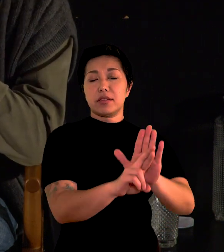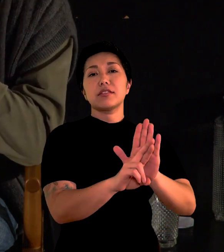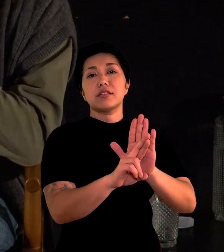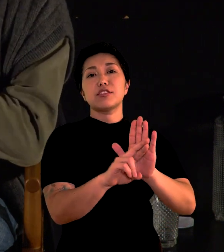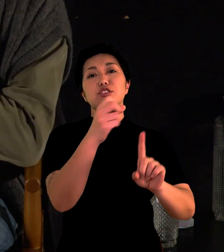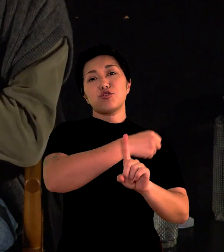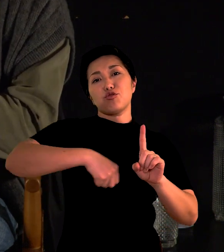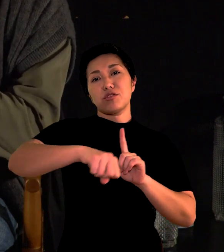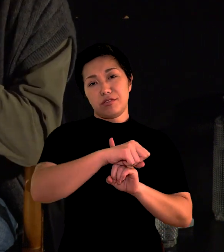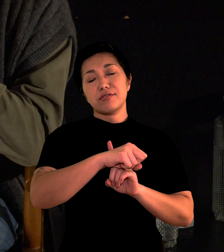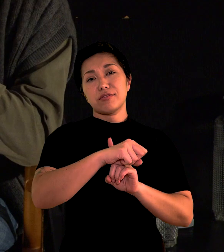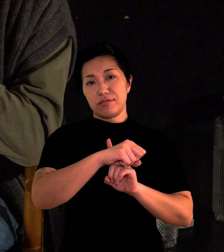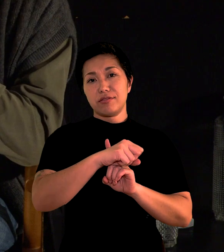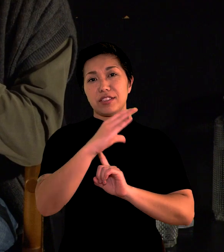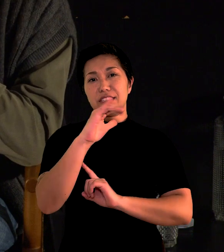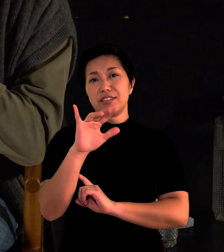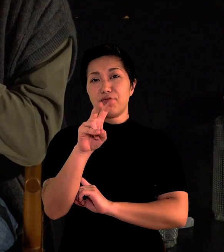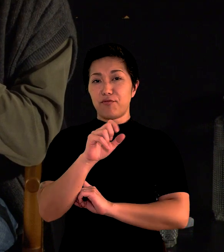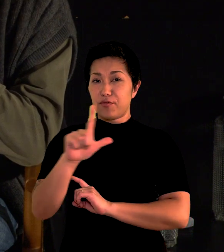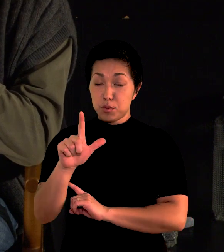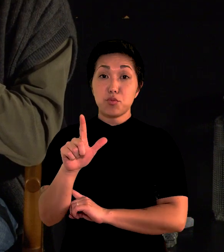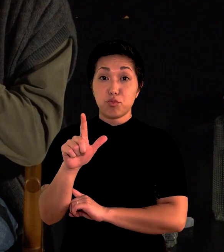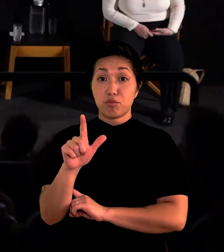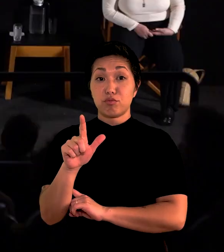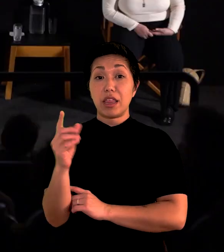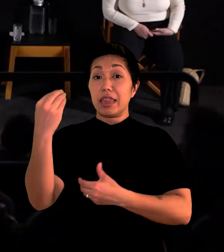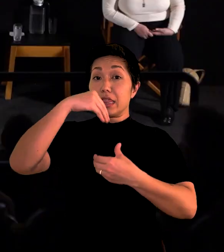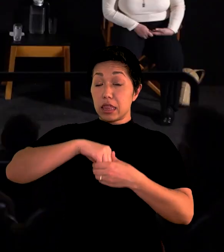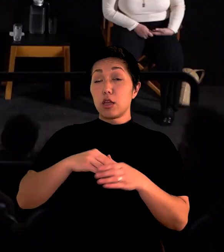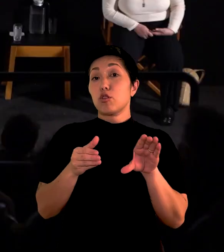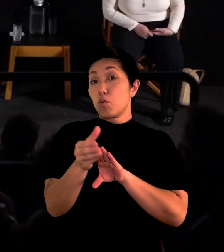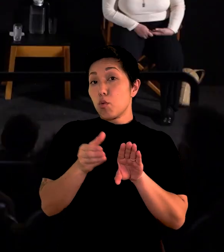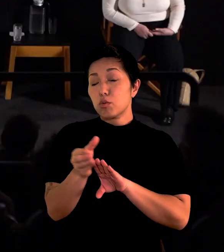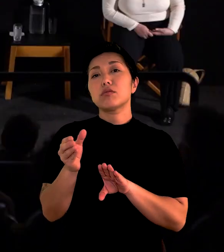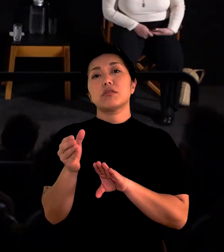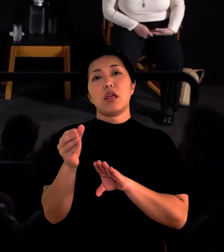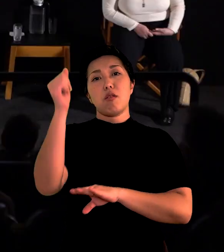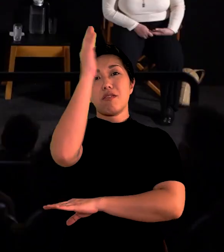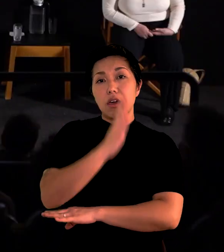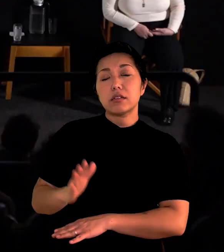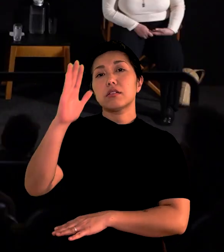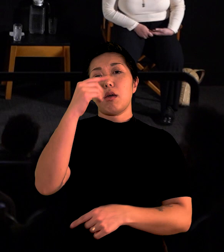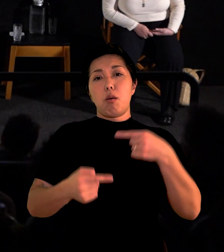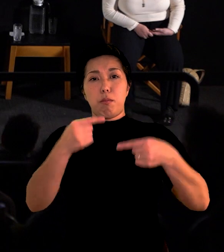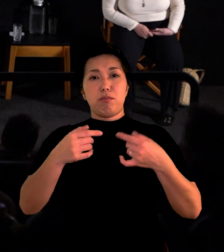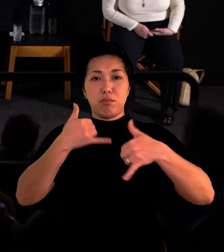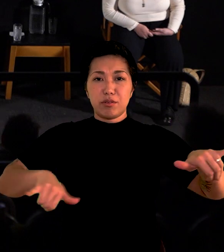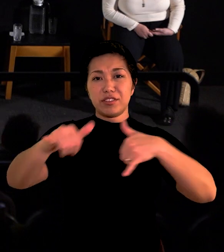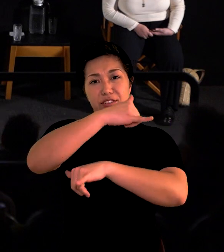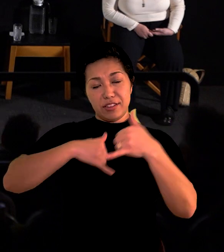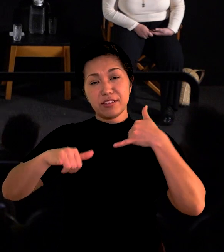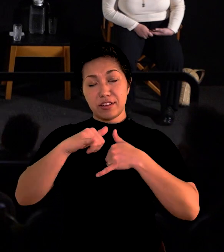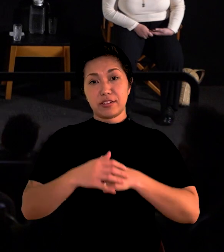até hoje, representante da sociedade civil no Conselho Nacional